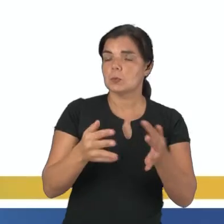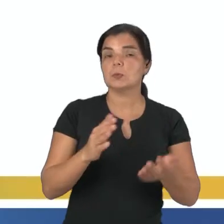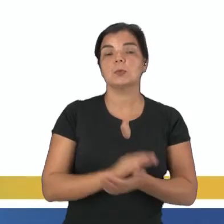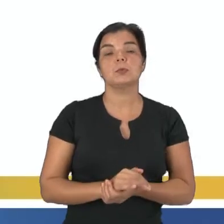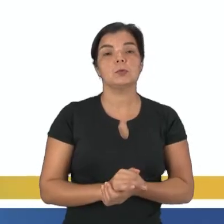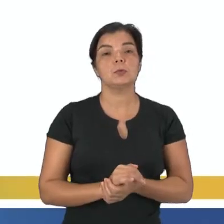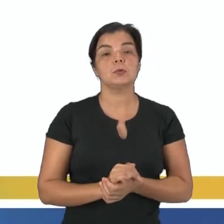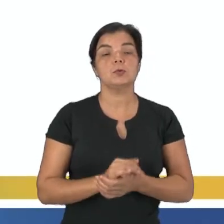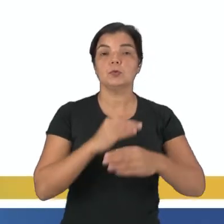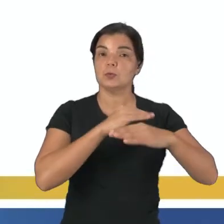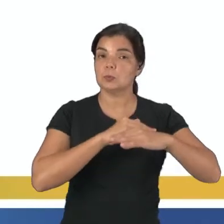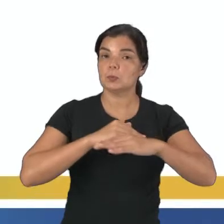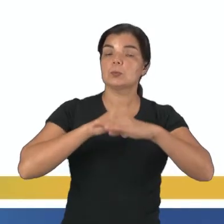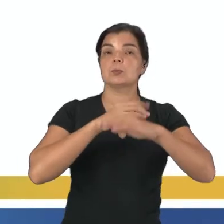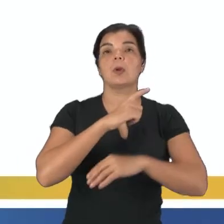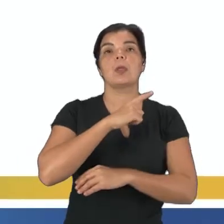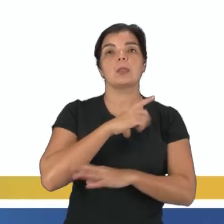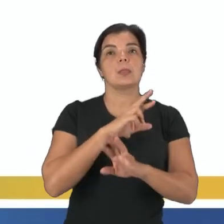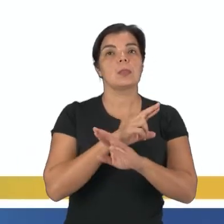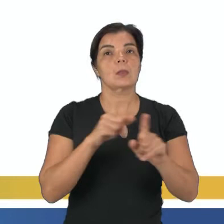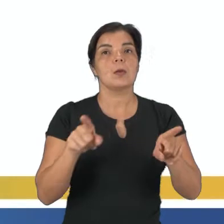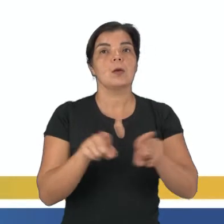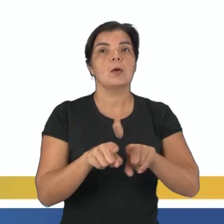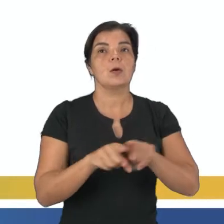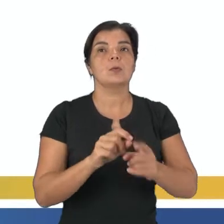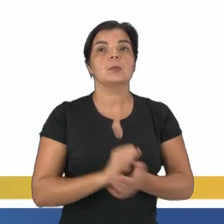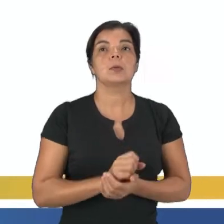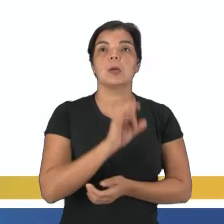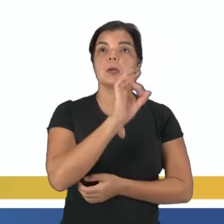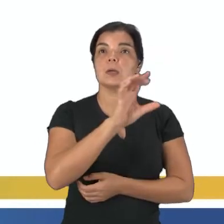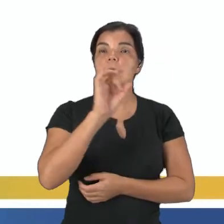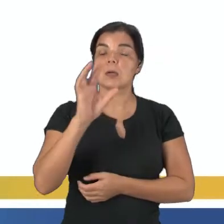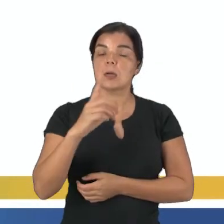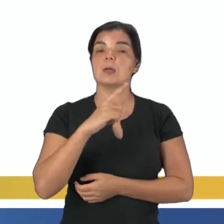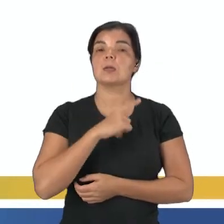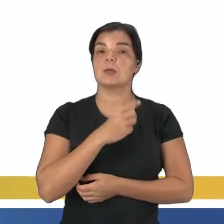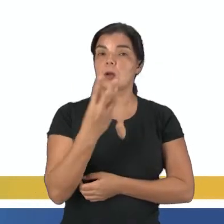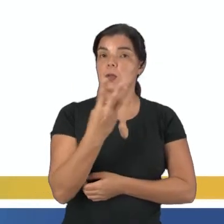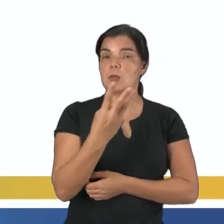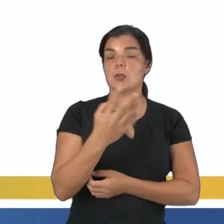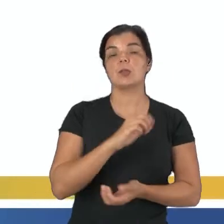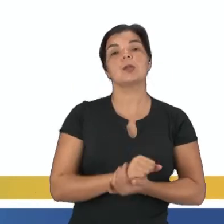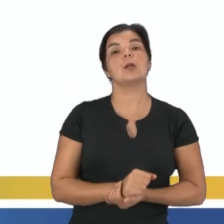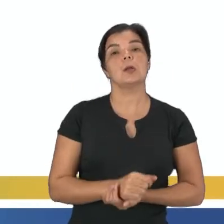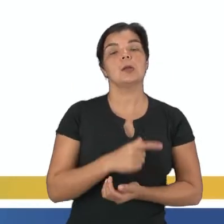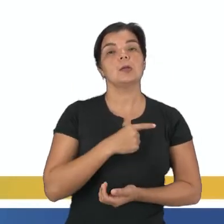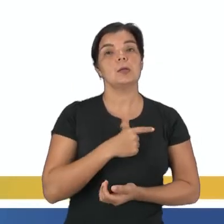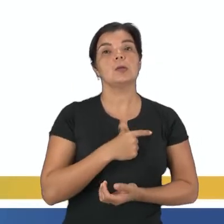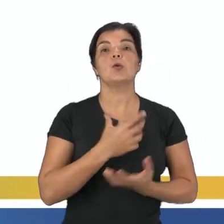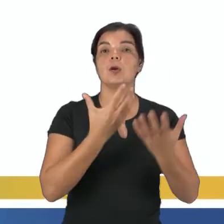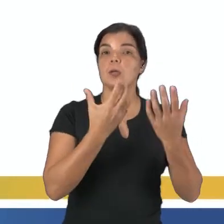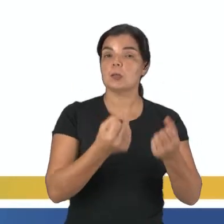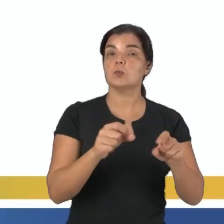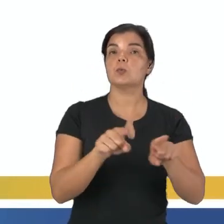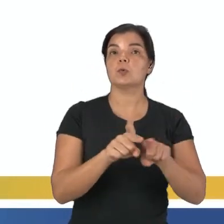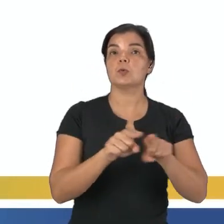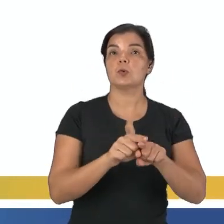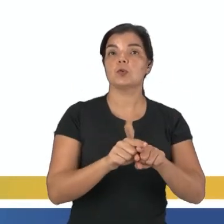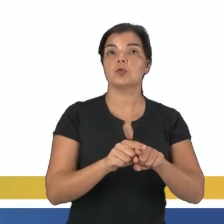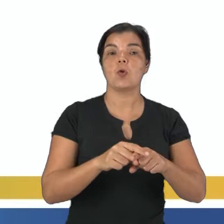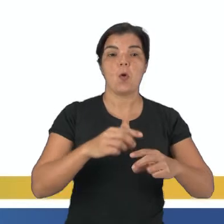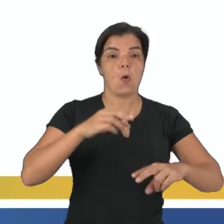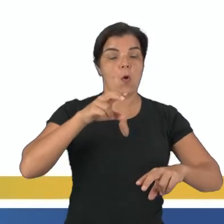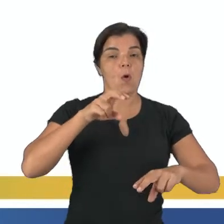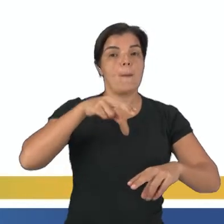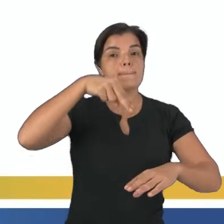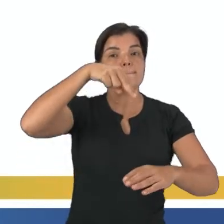de igualdade, onde a gente tem essa divisão igual, cada um daqueles 3 personagens receberam um caixote